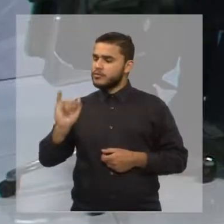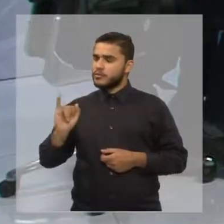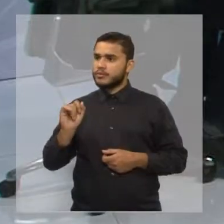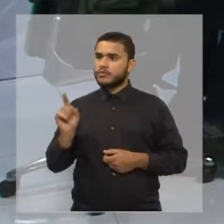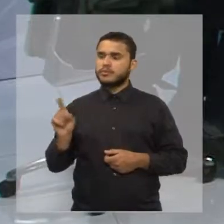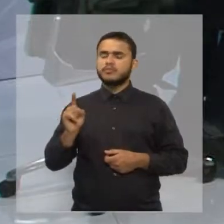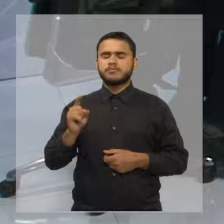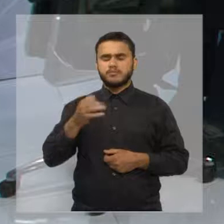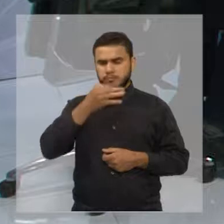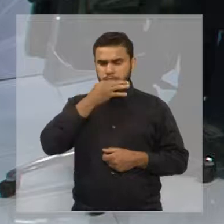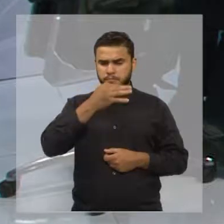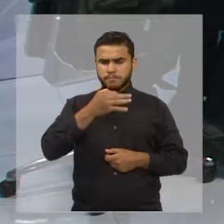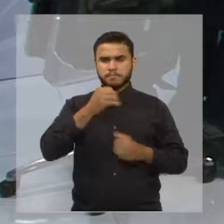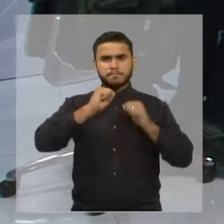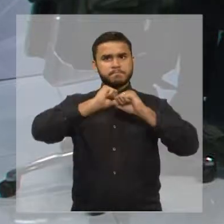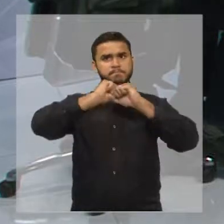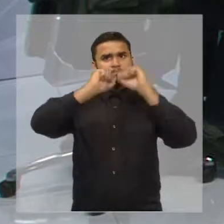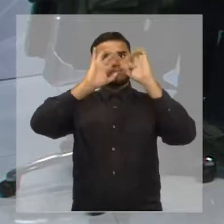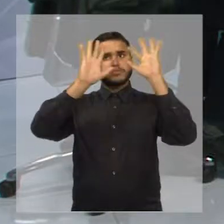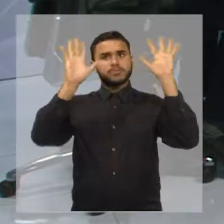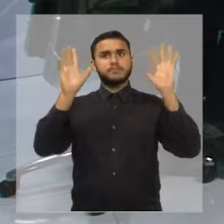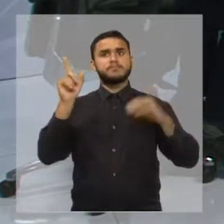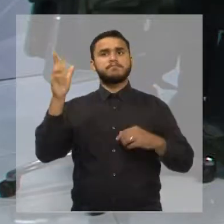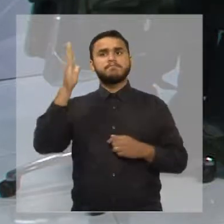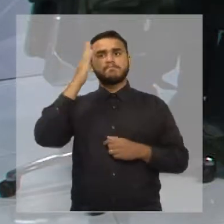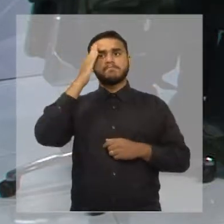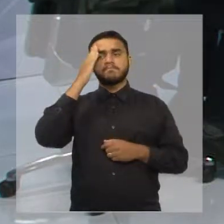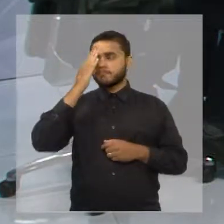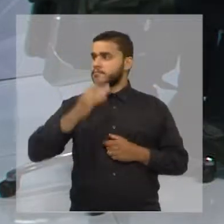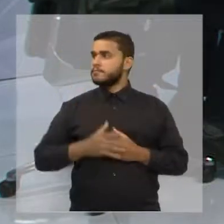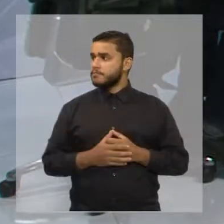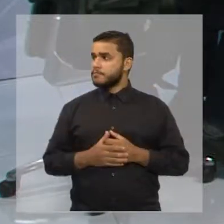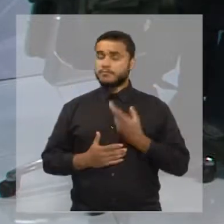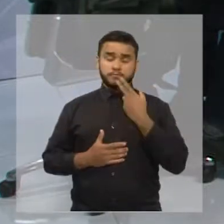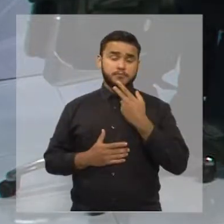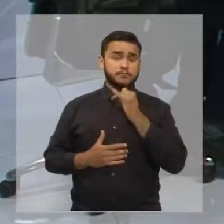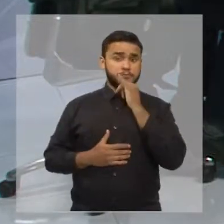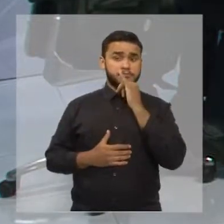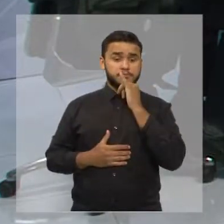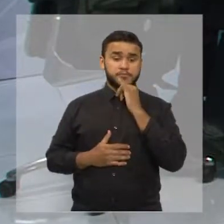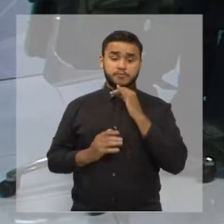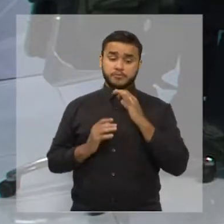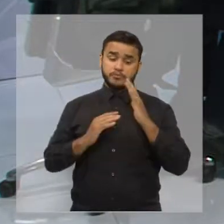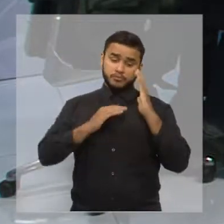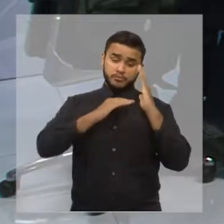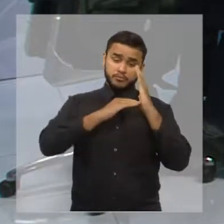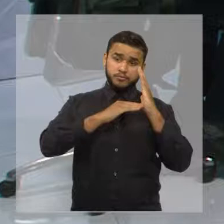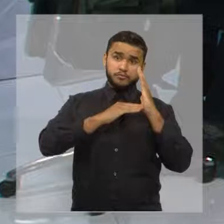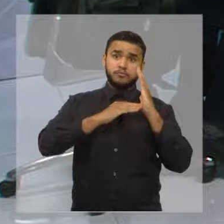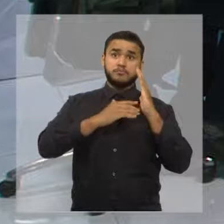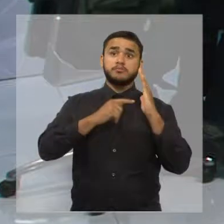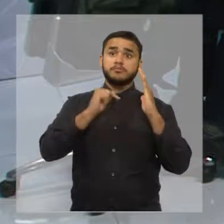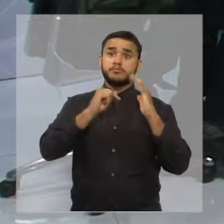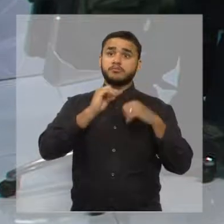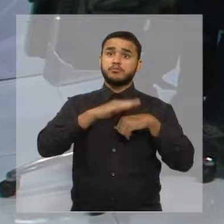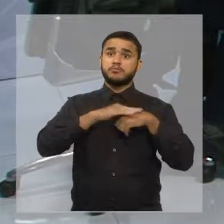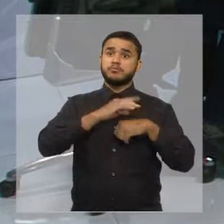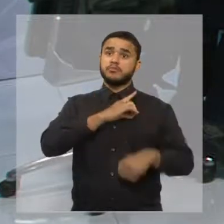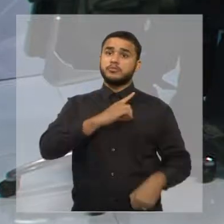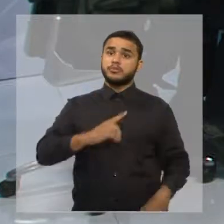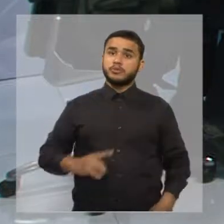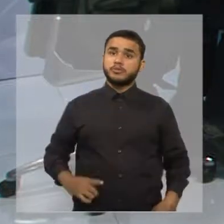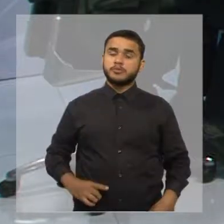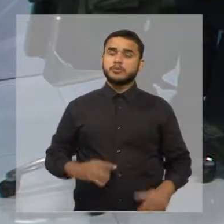Martinho, sempre com a clareza do seu raciocínio, mostrou muito bem. De um lado tem o legislativo, com interesse